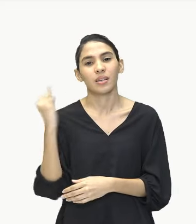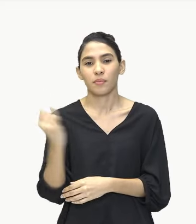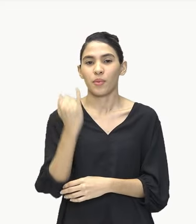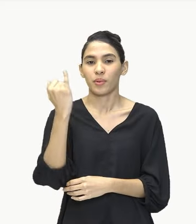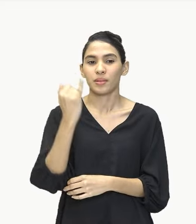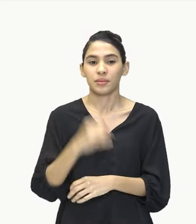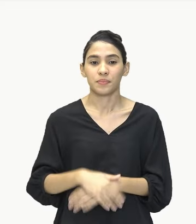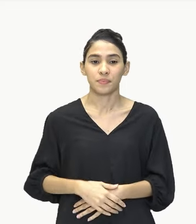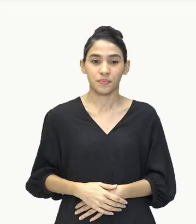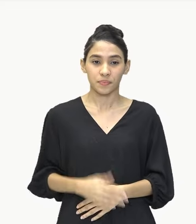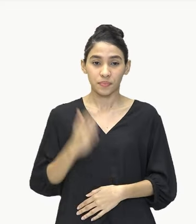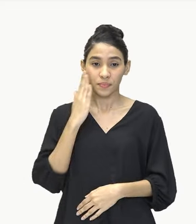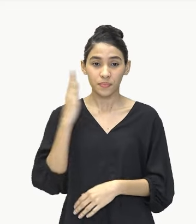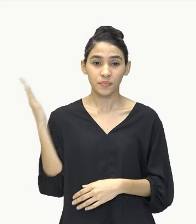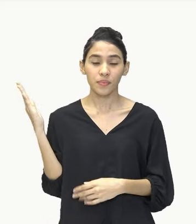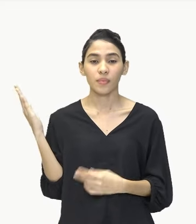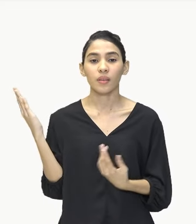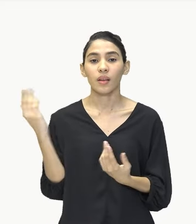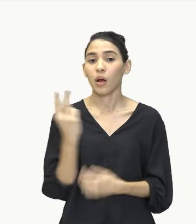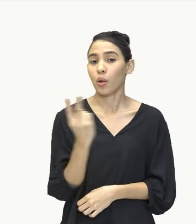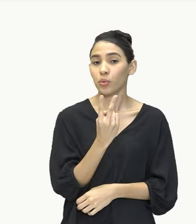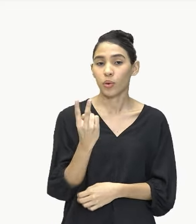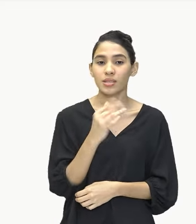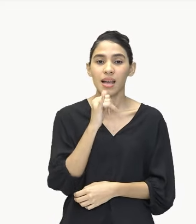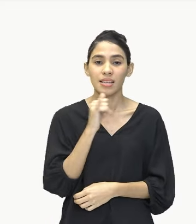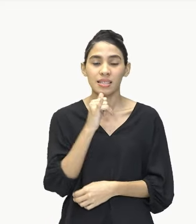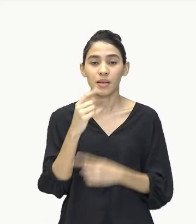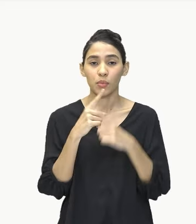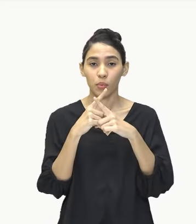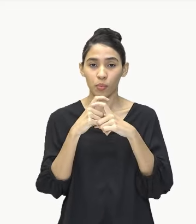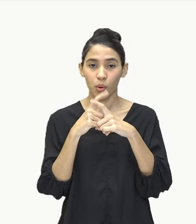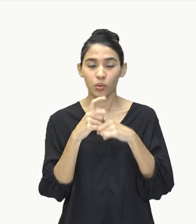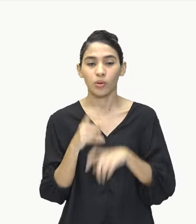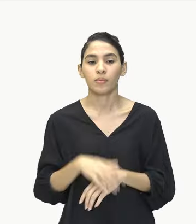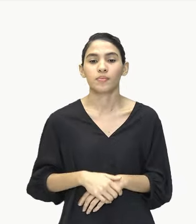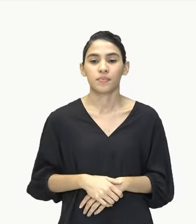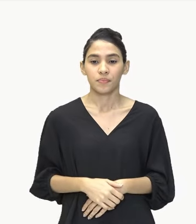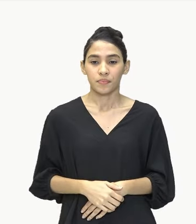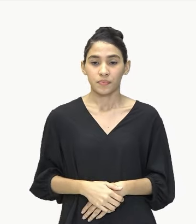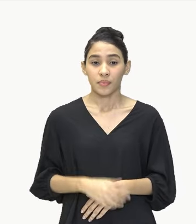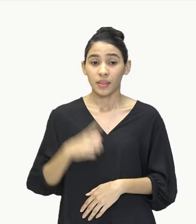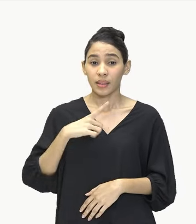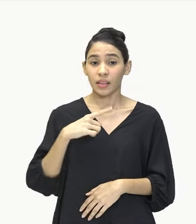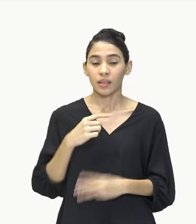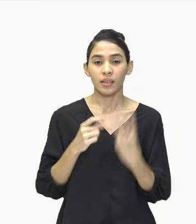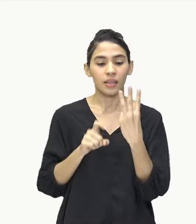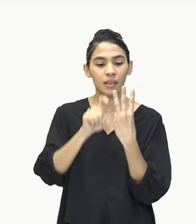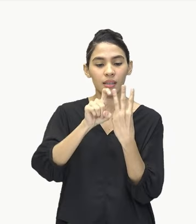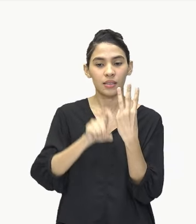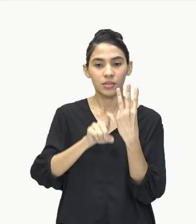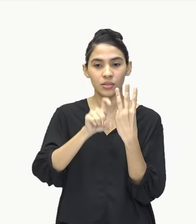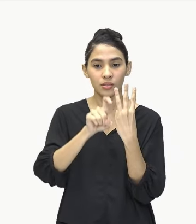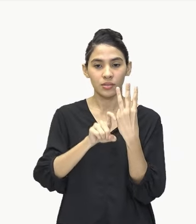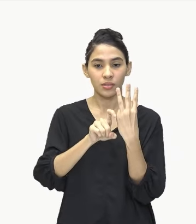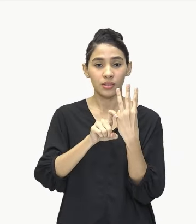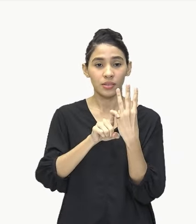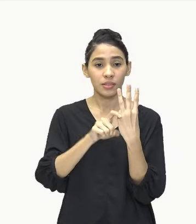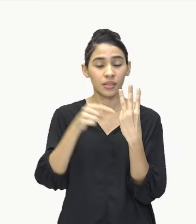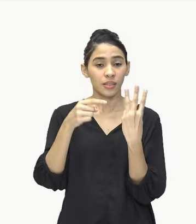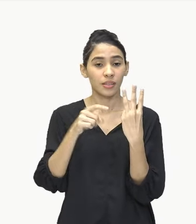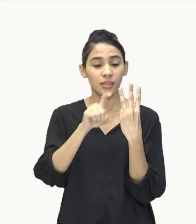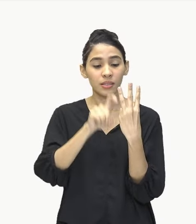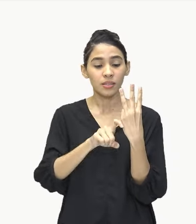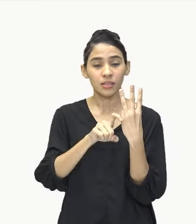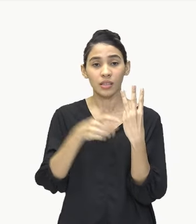Olha aí, 2 exemplos de monômio e nós temos aqui o 3x, que não esqueça que